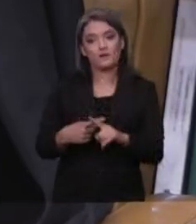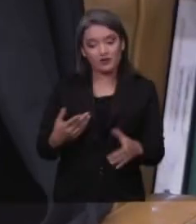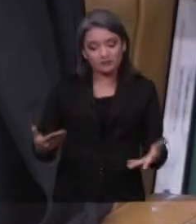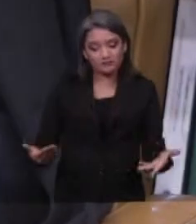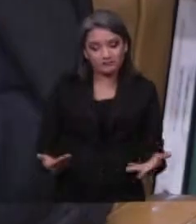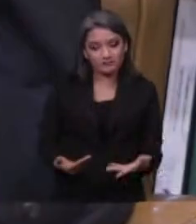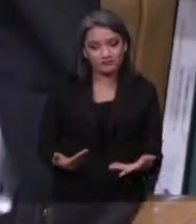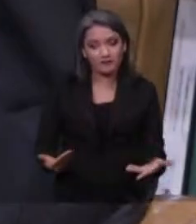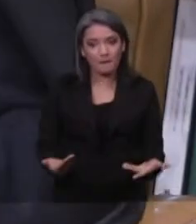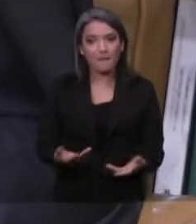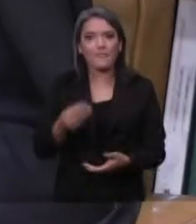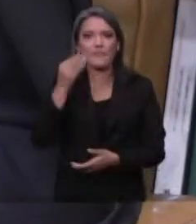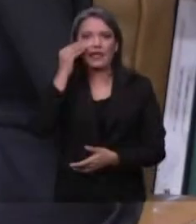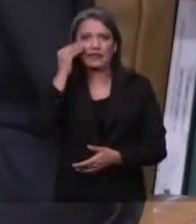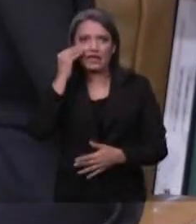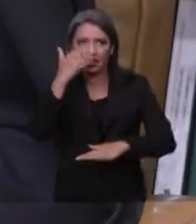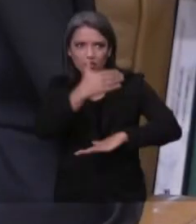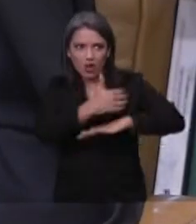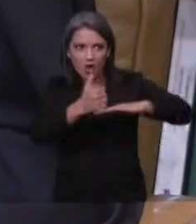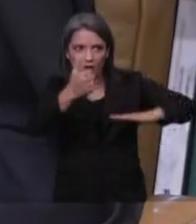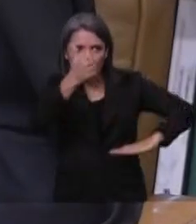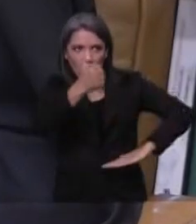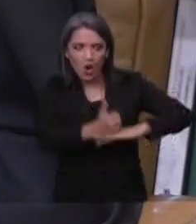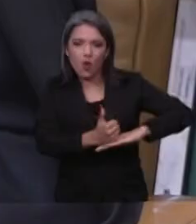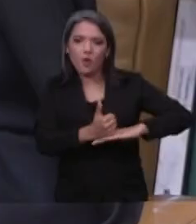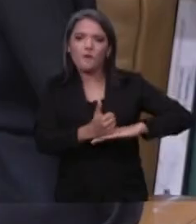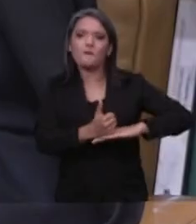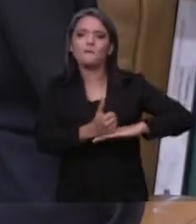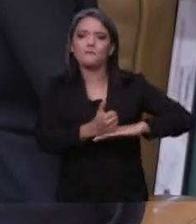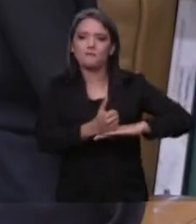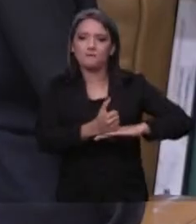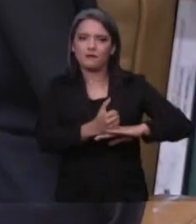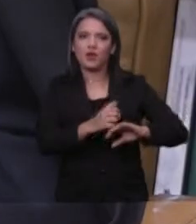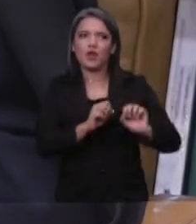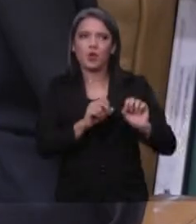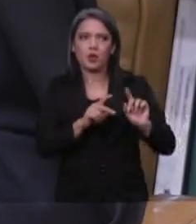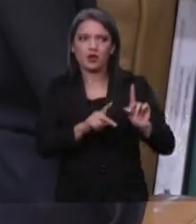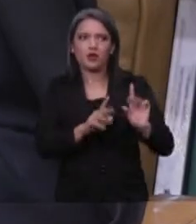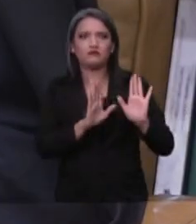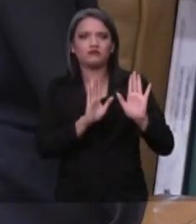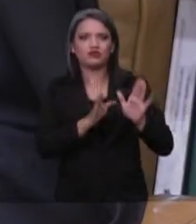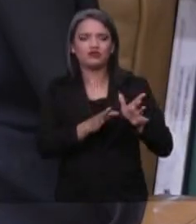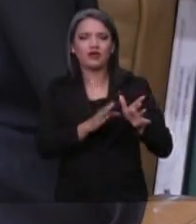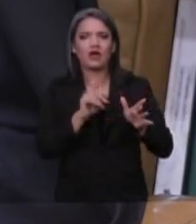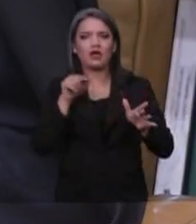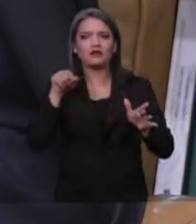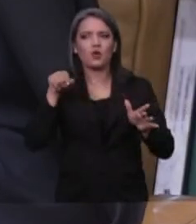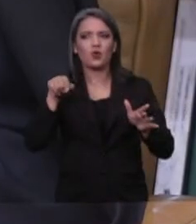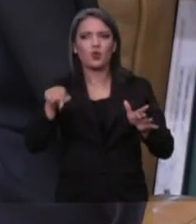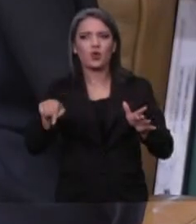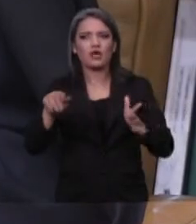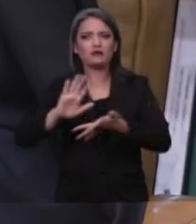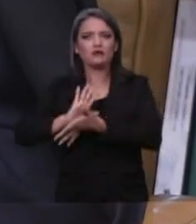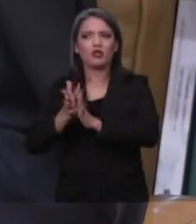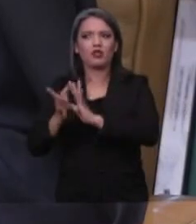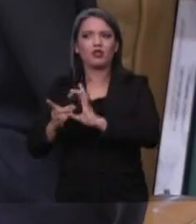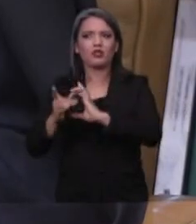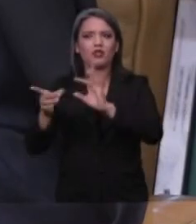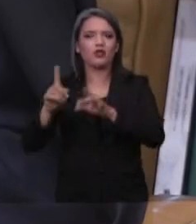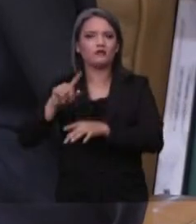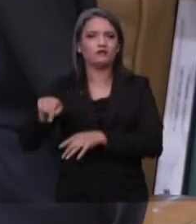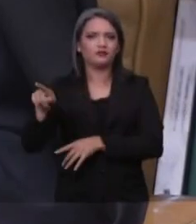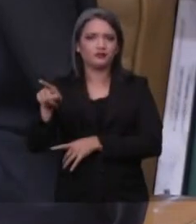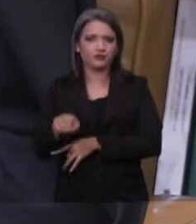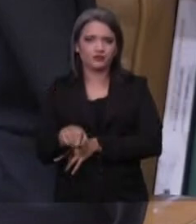contra Aécio Lúcio Costa Pereira. De Estado, na minha visão, quem vota é o excelentíssimo senhor ministro Luiz Roberto Barroso, vice-presidente do STF. A abolição